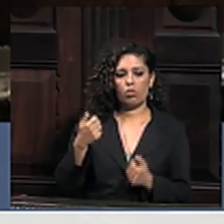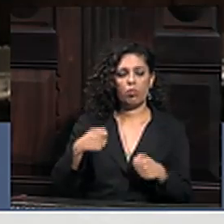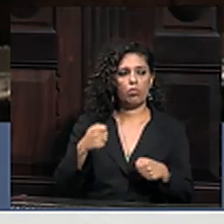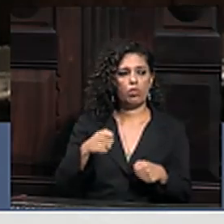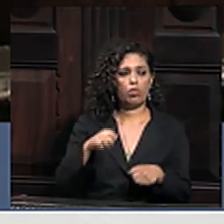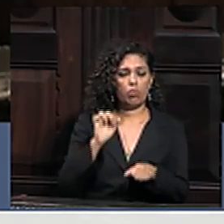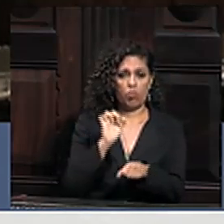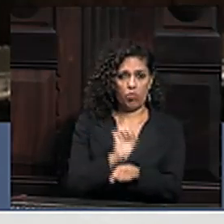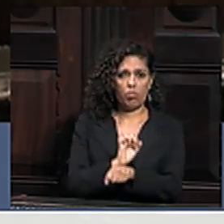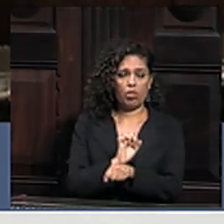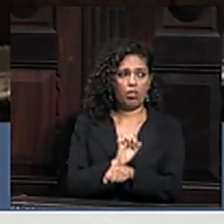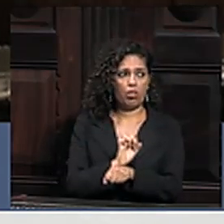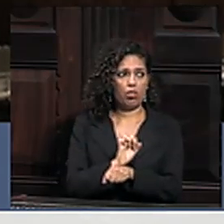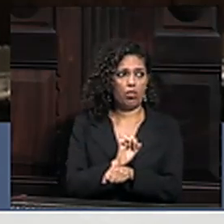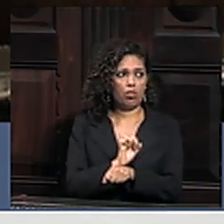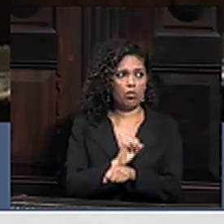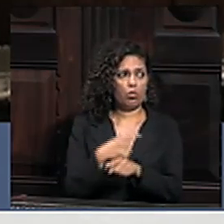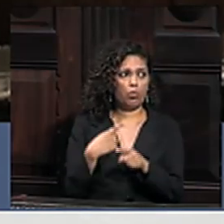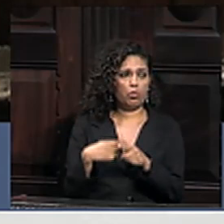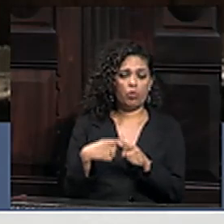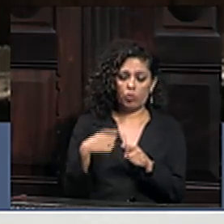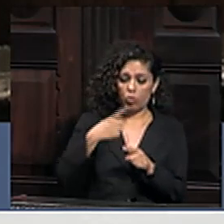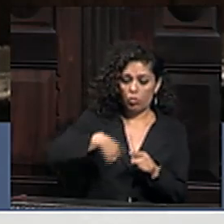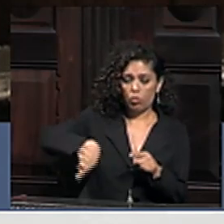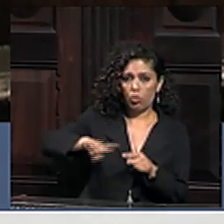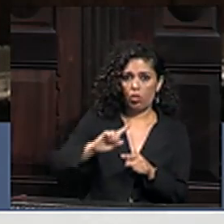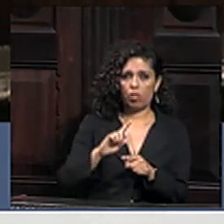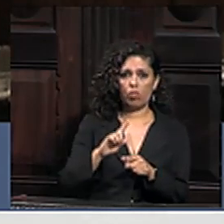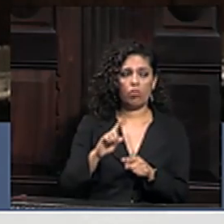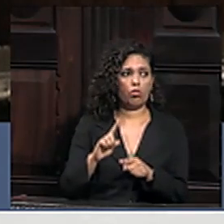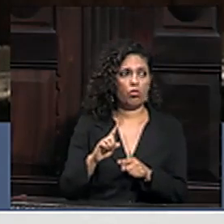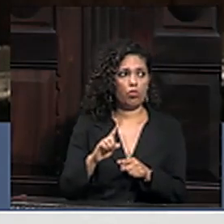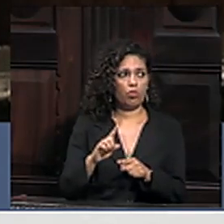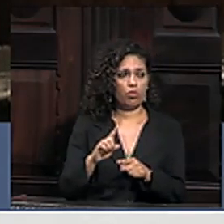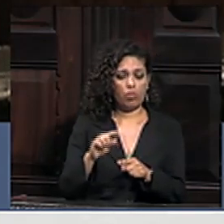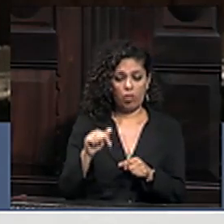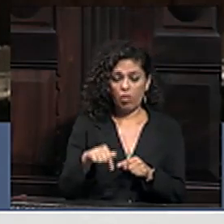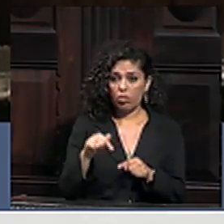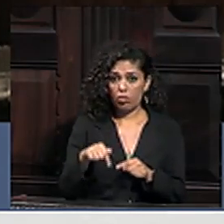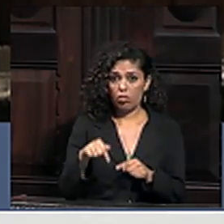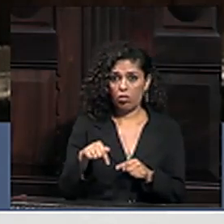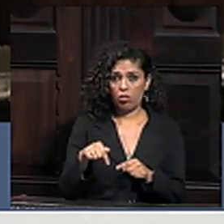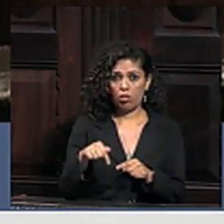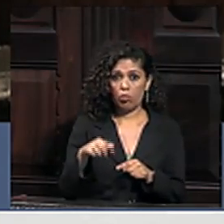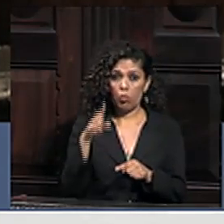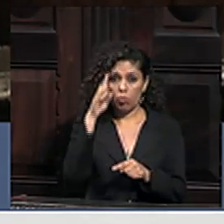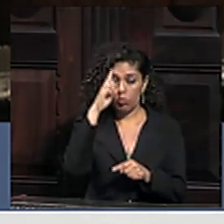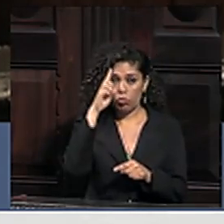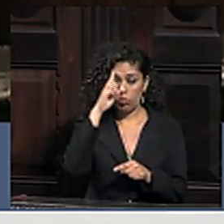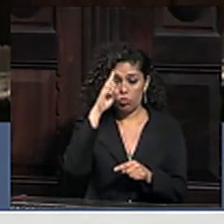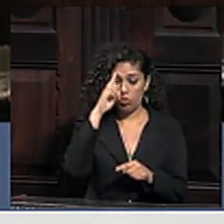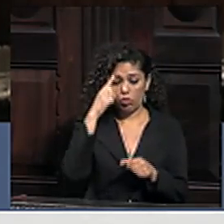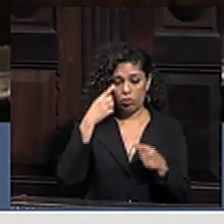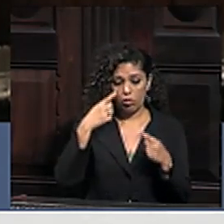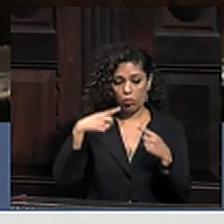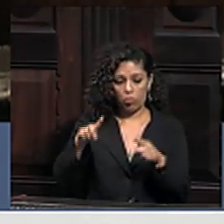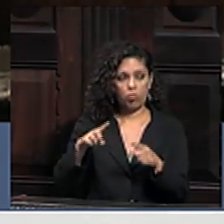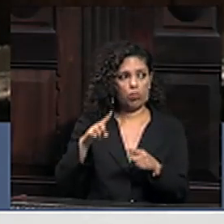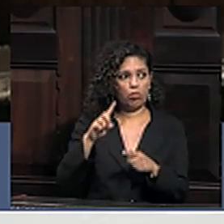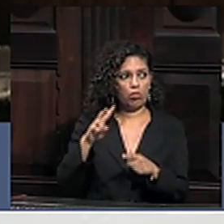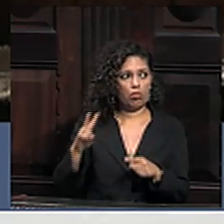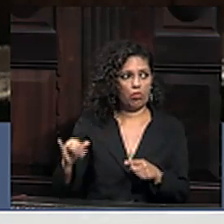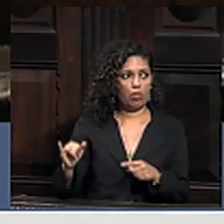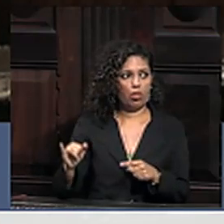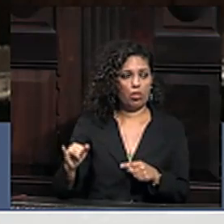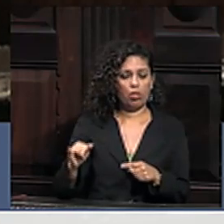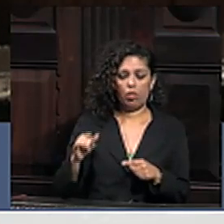ocorra, porque nós iremos aqui combater diariamente contra isso, que eu acho um